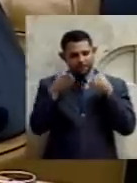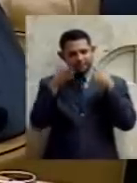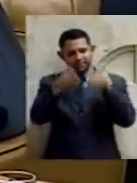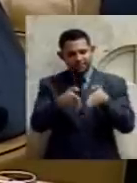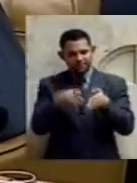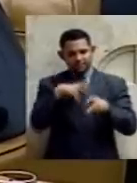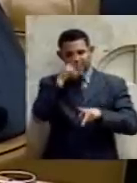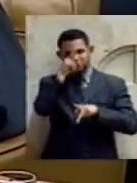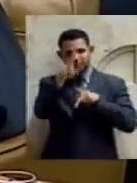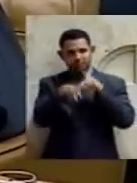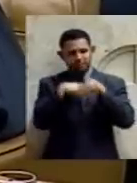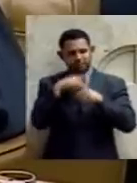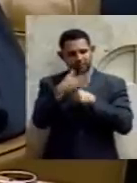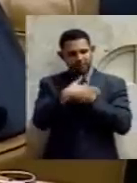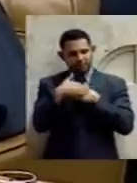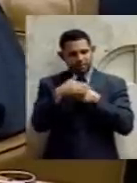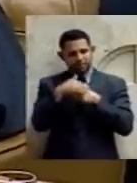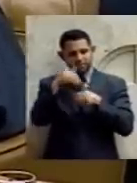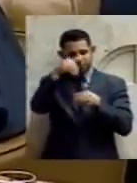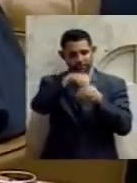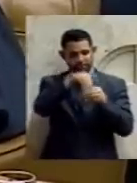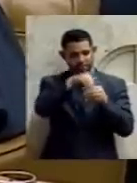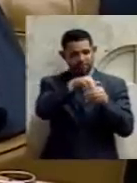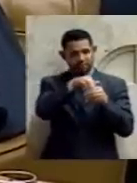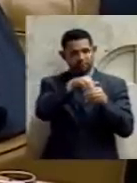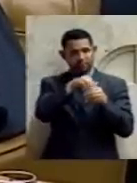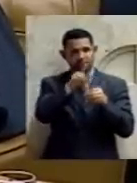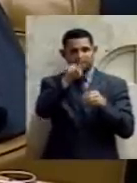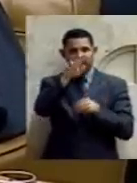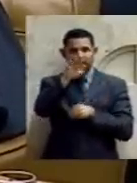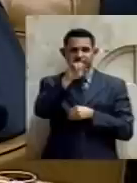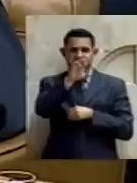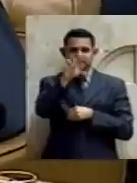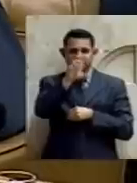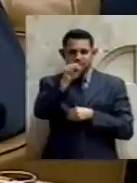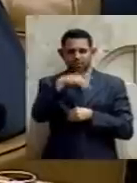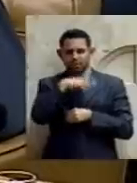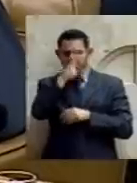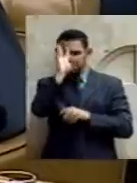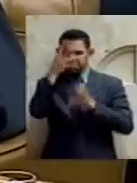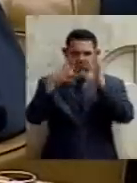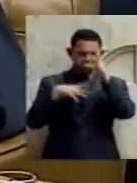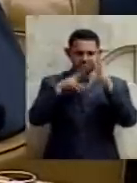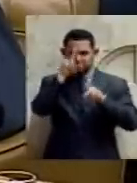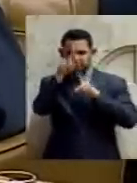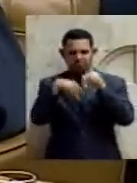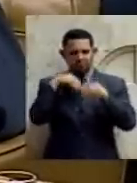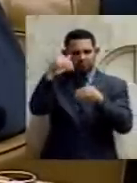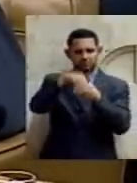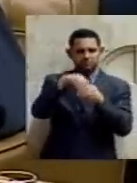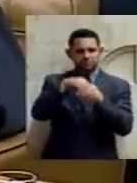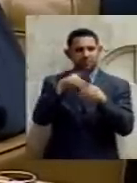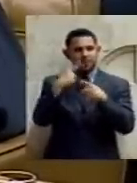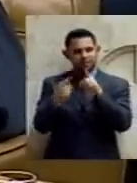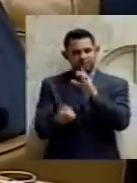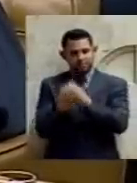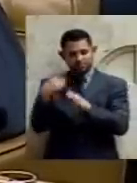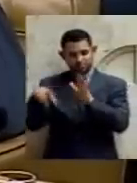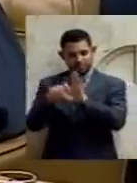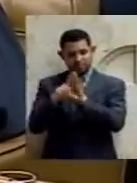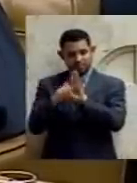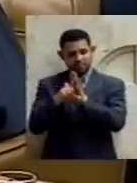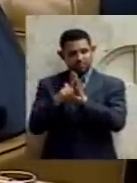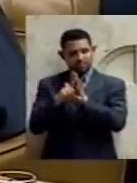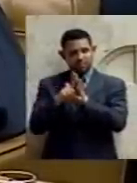com verbe grácia, o referendo, o plebiscito e a iniciativa popular de leis, e, de outro, resguardou